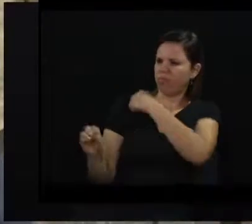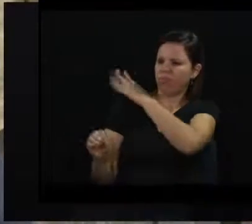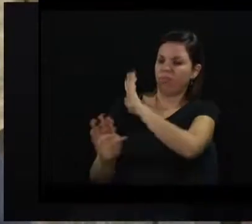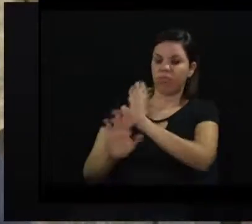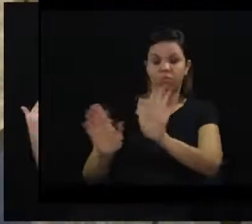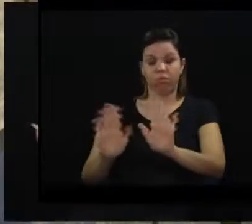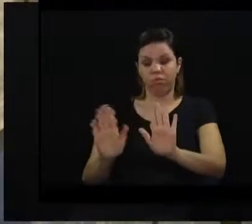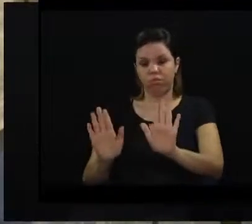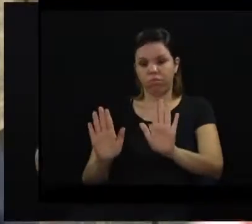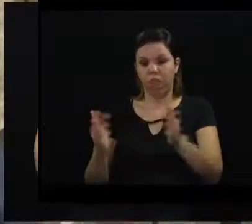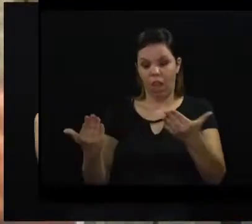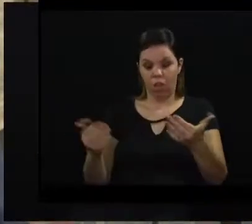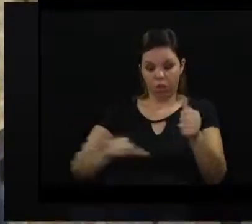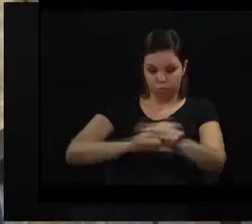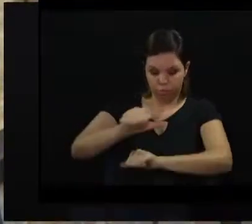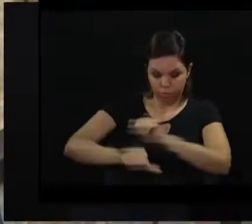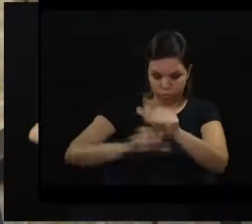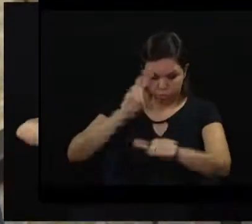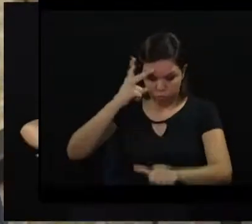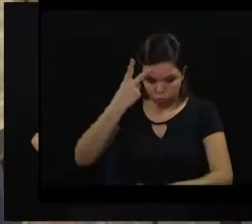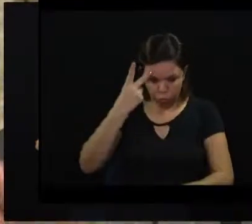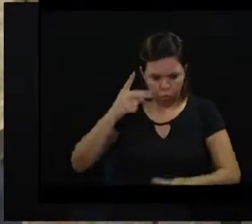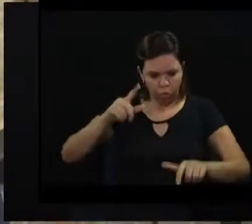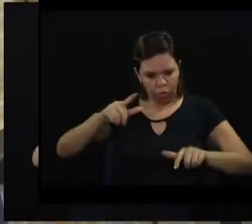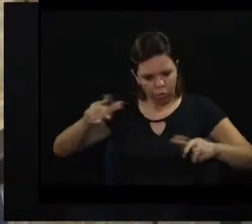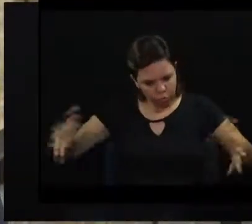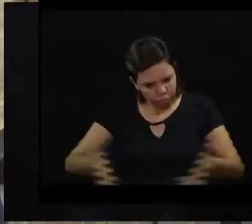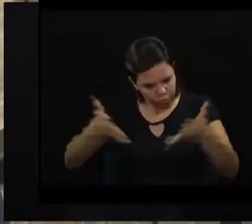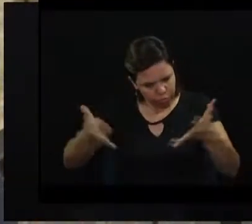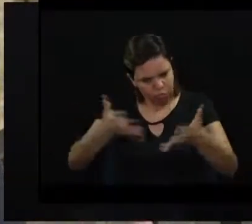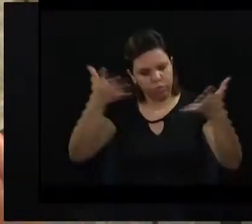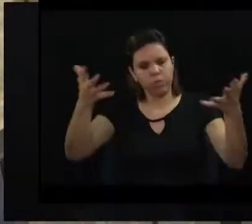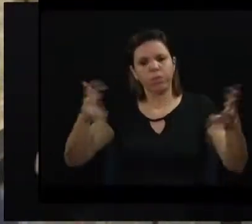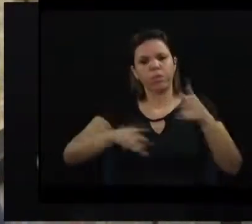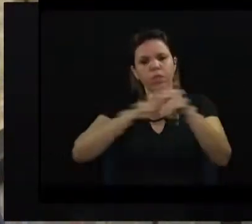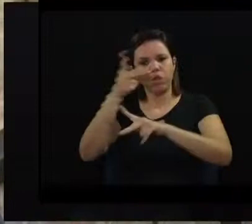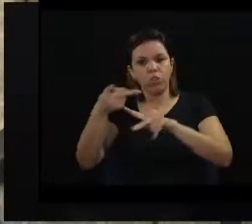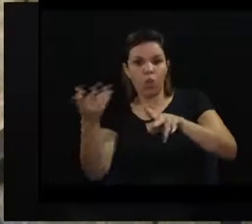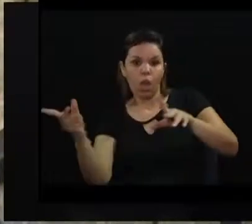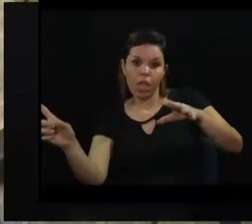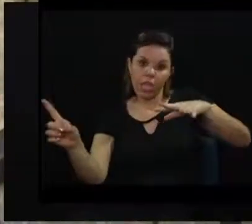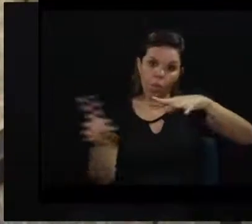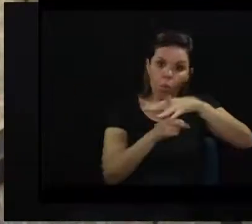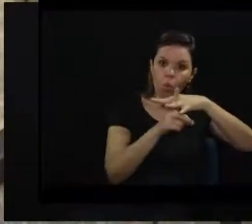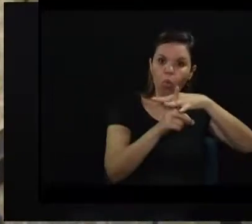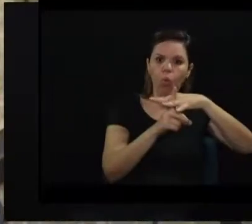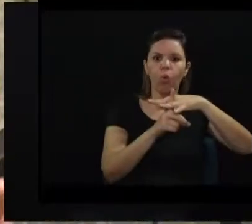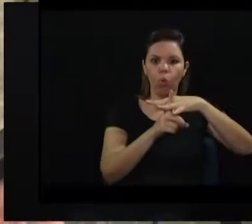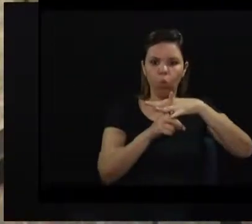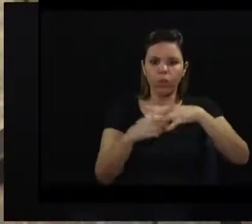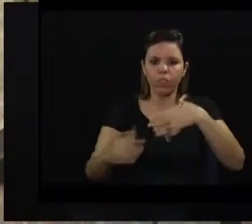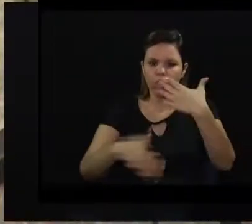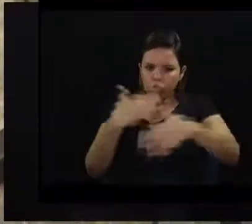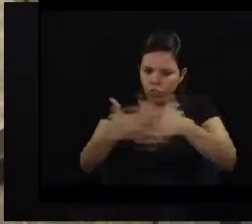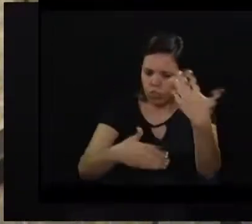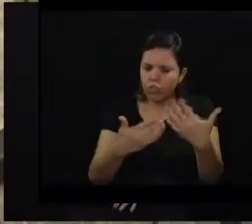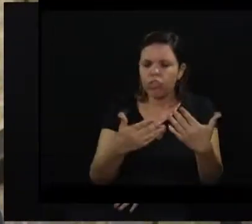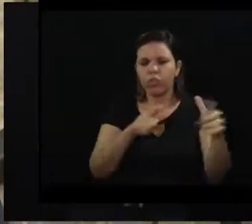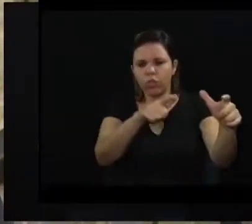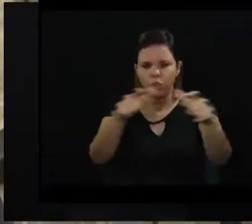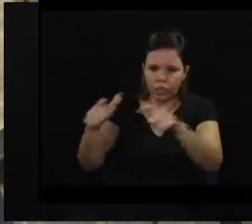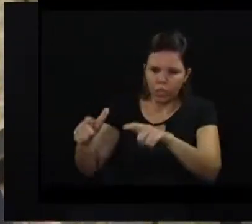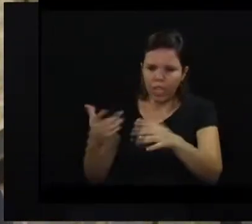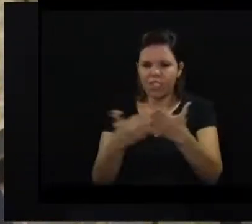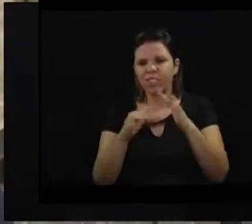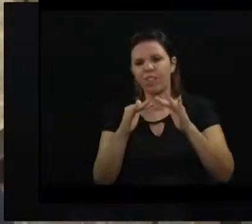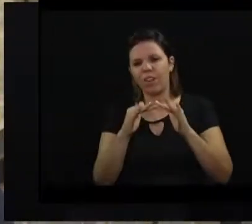um movimento de trabalhar e preparar a sociedade para incluir essas pessoas no dia a dia, no ambiente escolar,